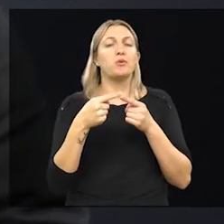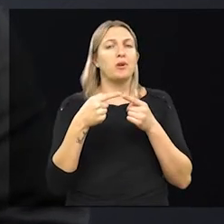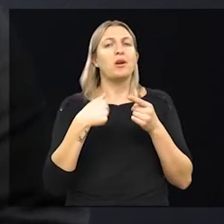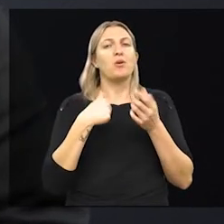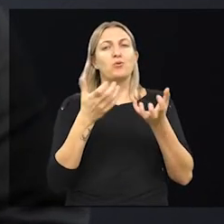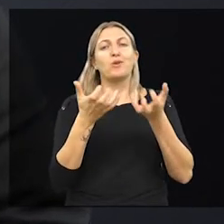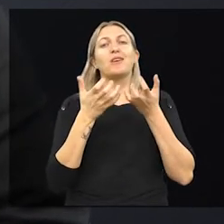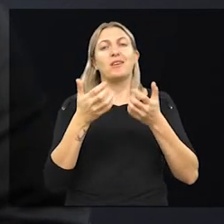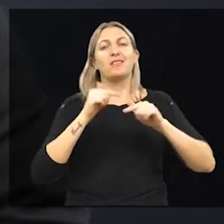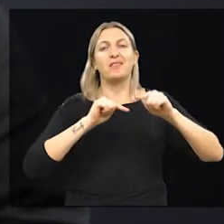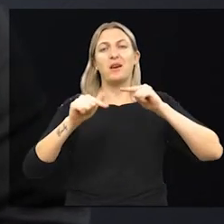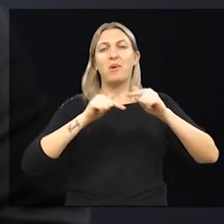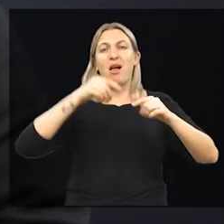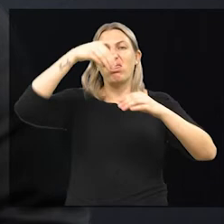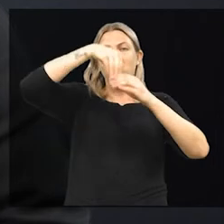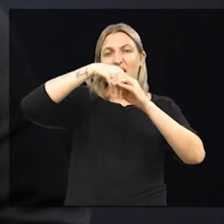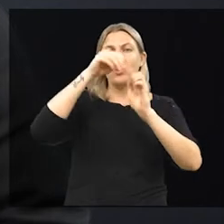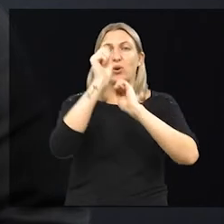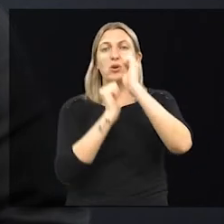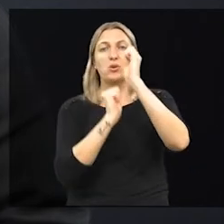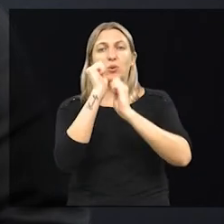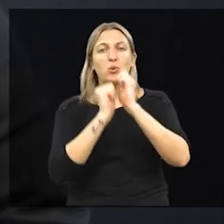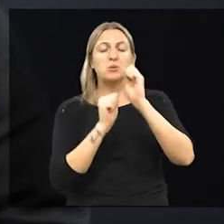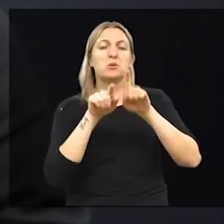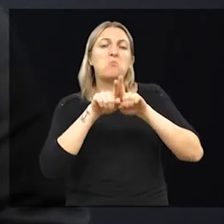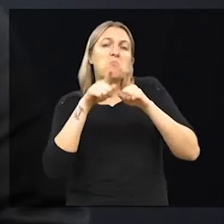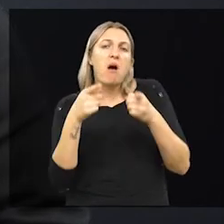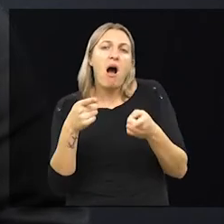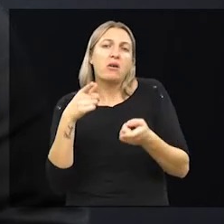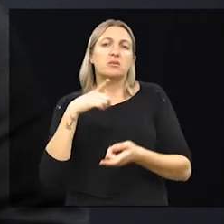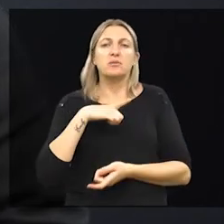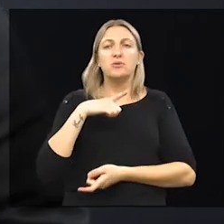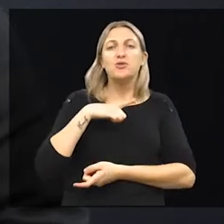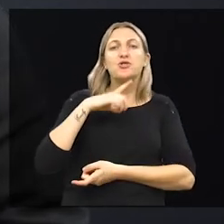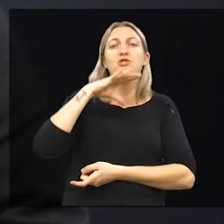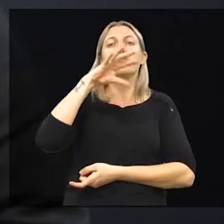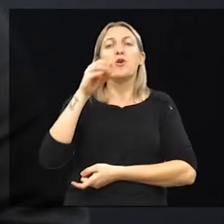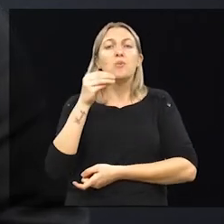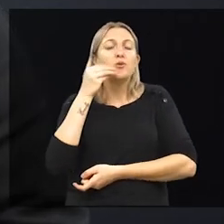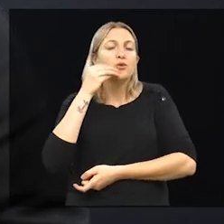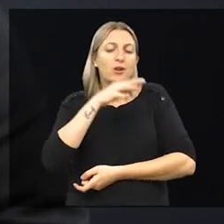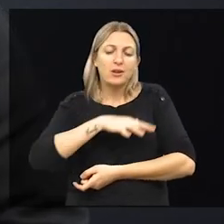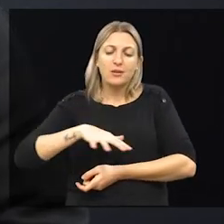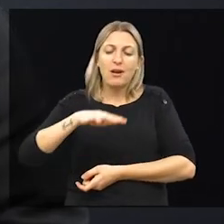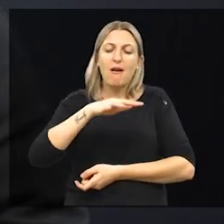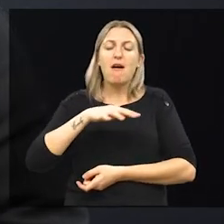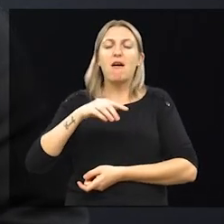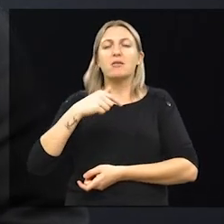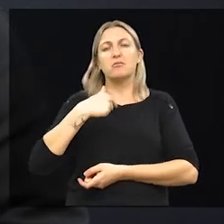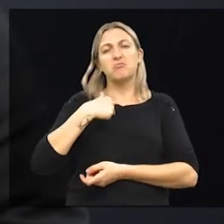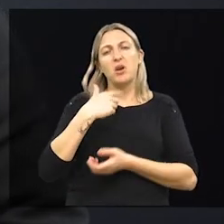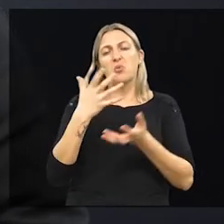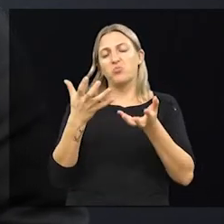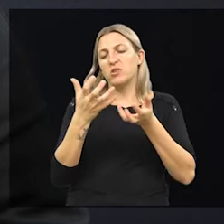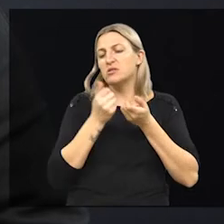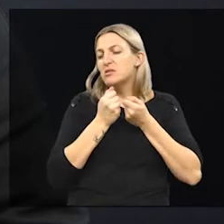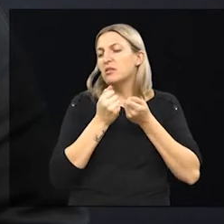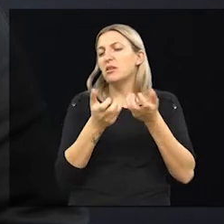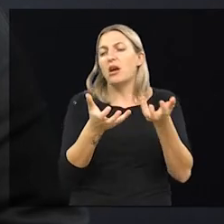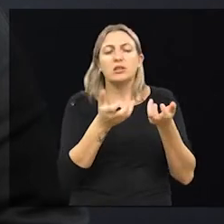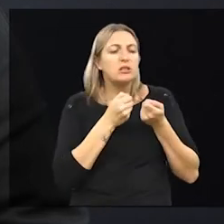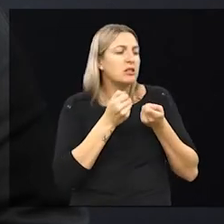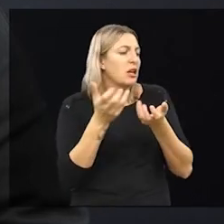né não vou dizer que estava planejado desde o início eu seguir essa carreira acadêmica